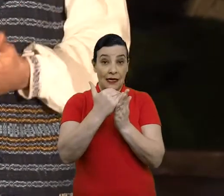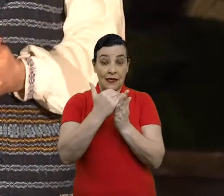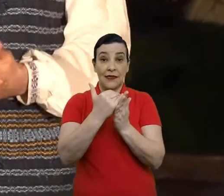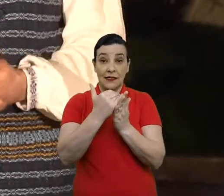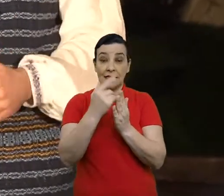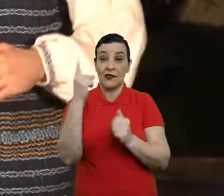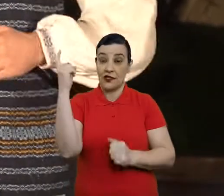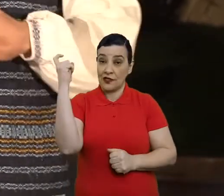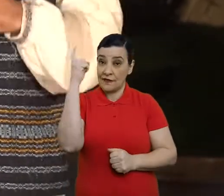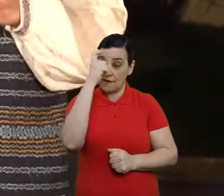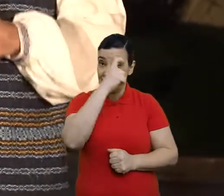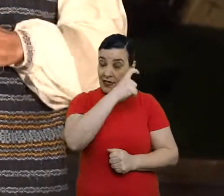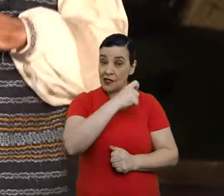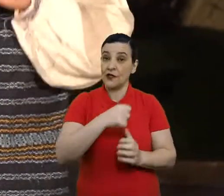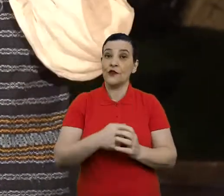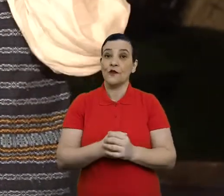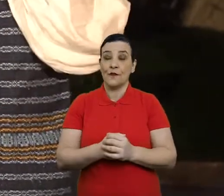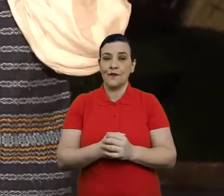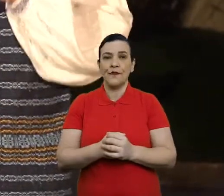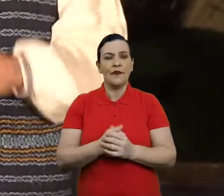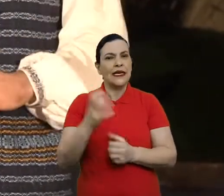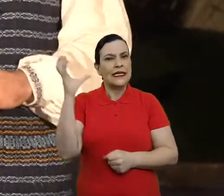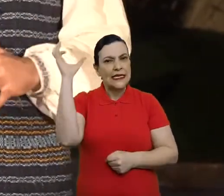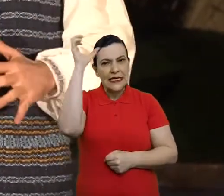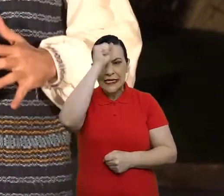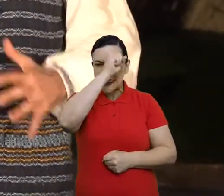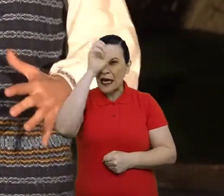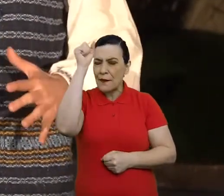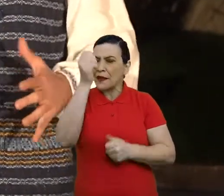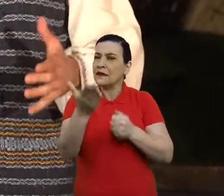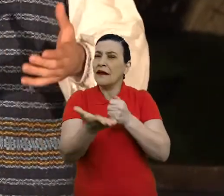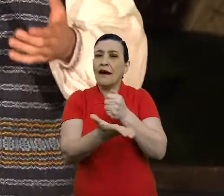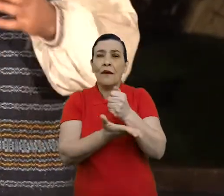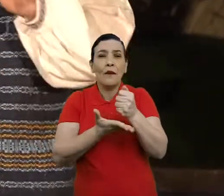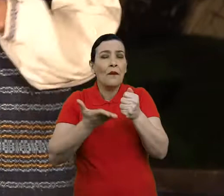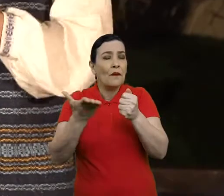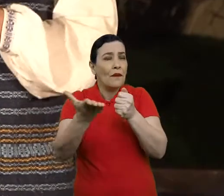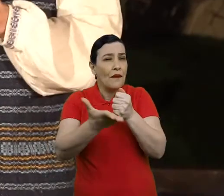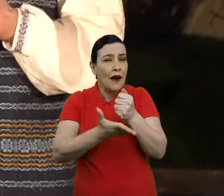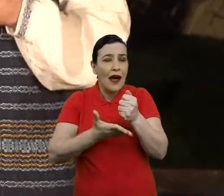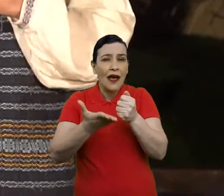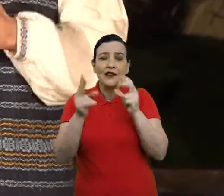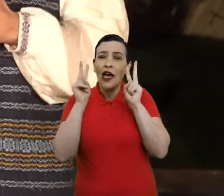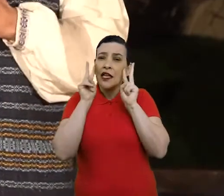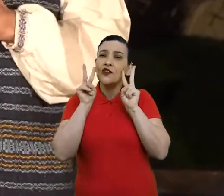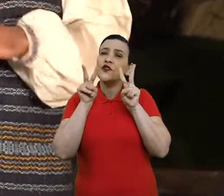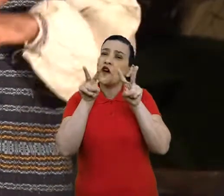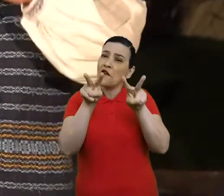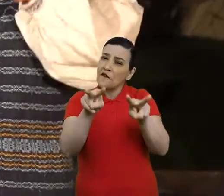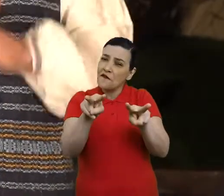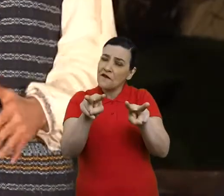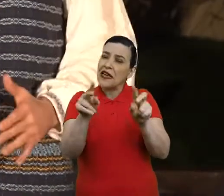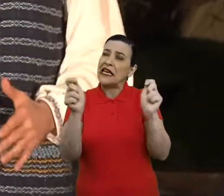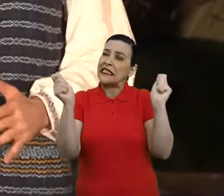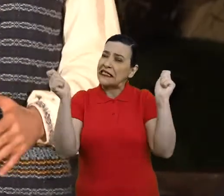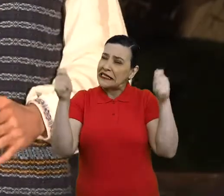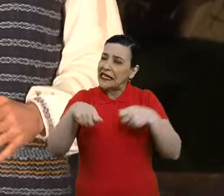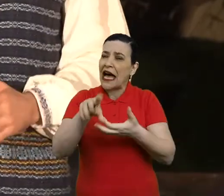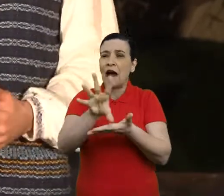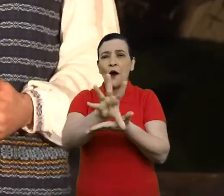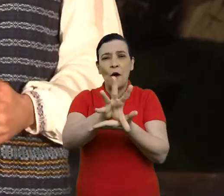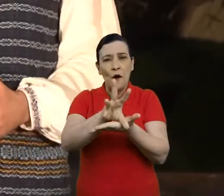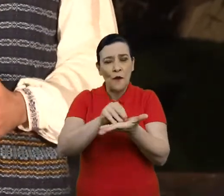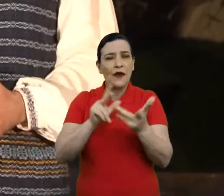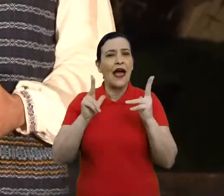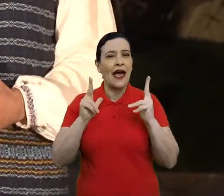pouco maior, mas também, aprendendo os passos básicos, é só assistir que você já vai conseguir